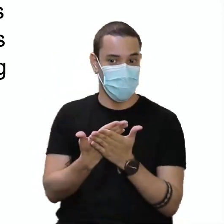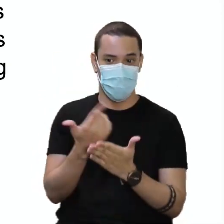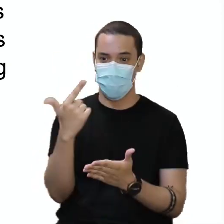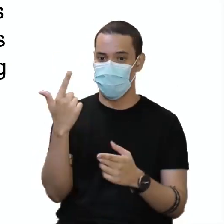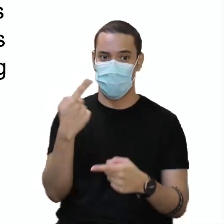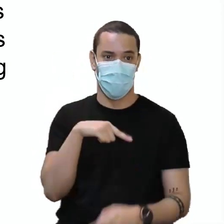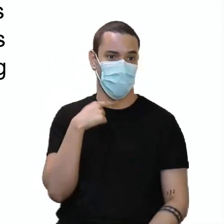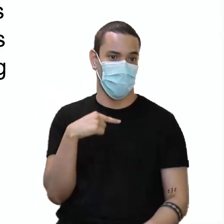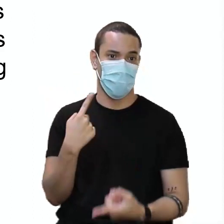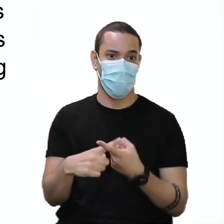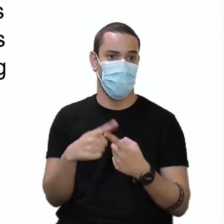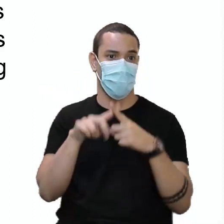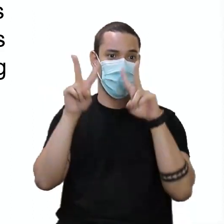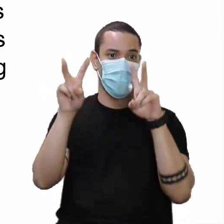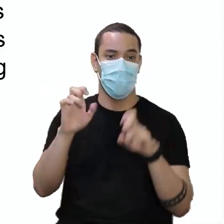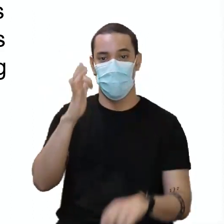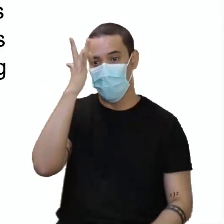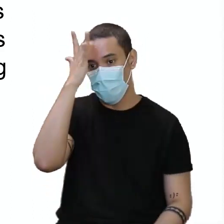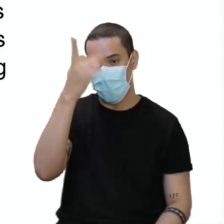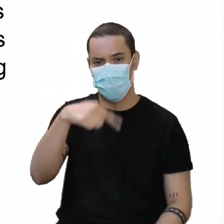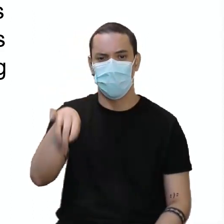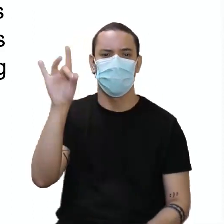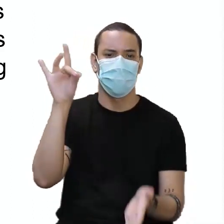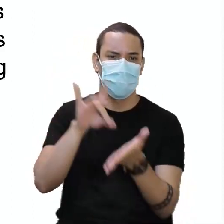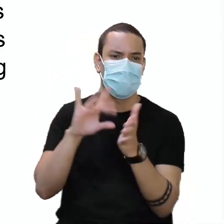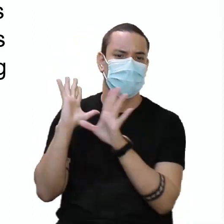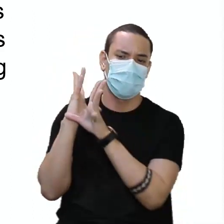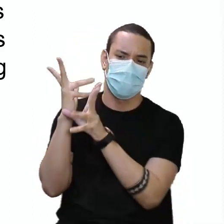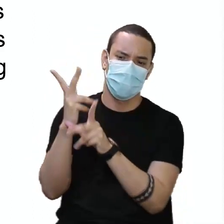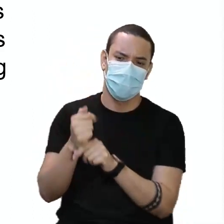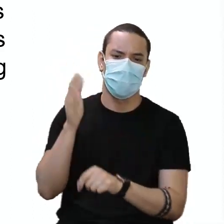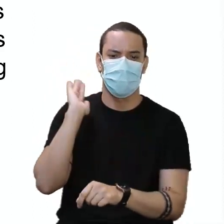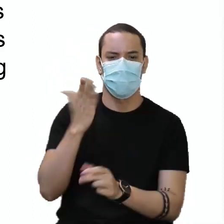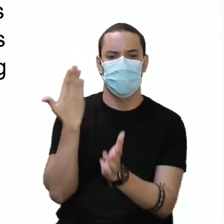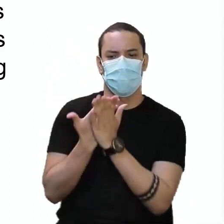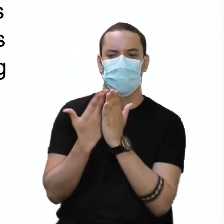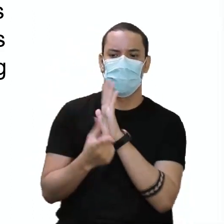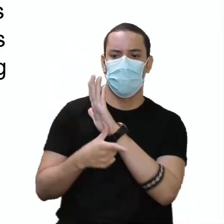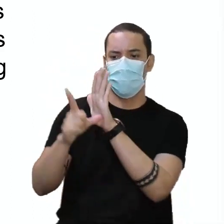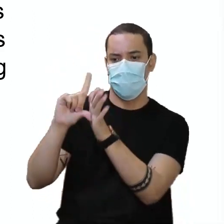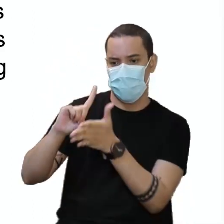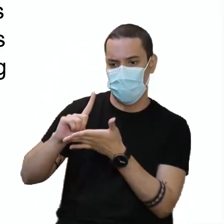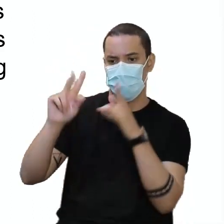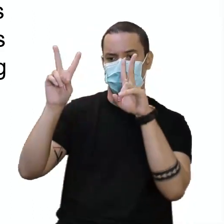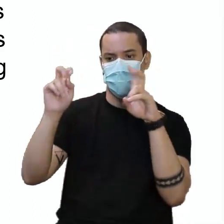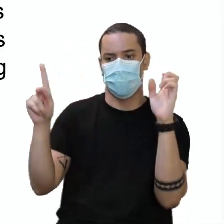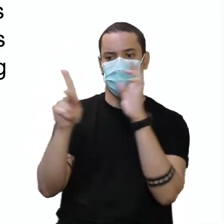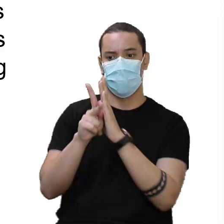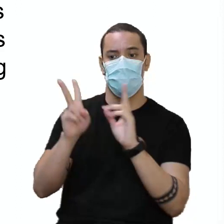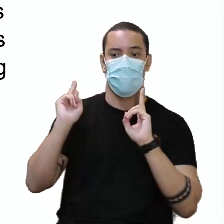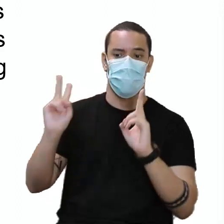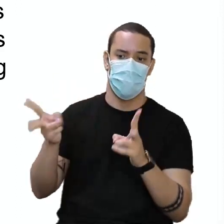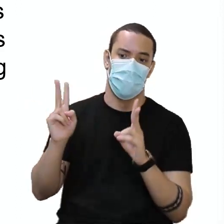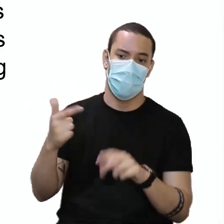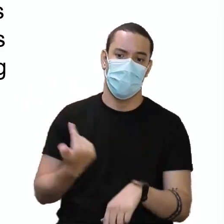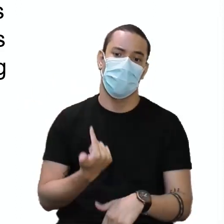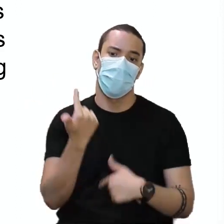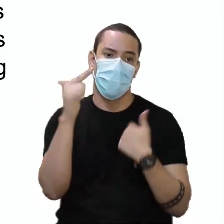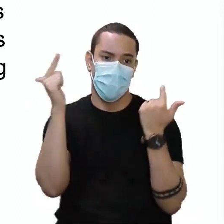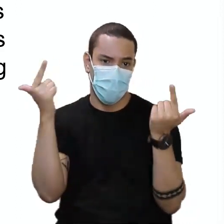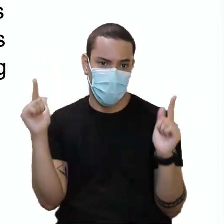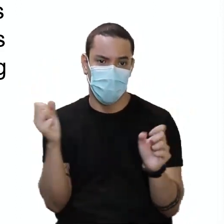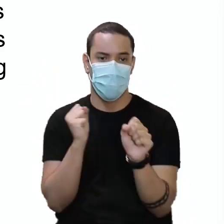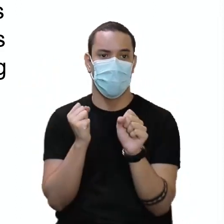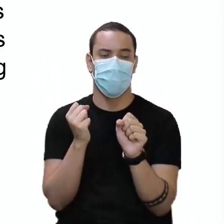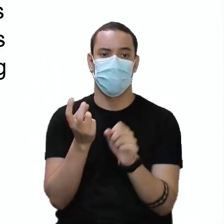tenha, porque é um assunto fácil, vocês, na verdade, estão revisando esse assunto, já viram esse assunto em